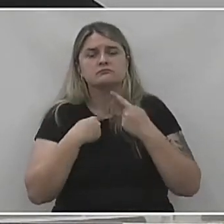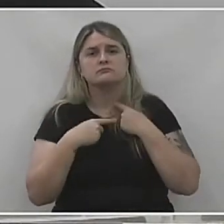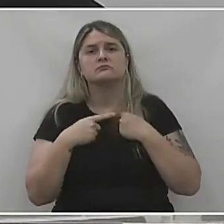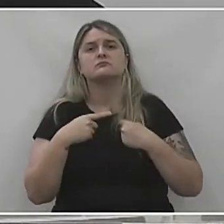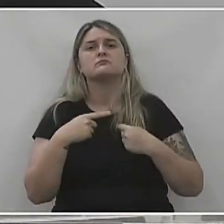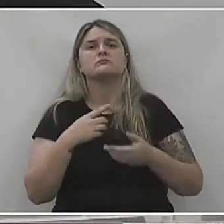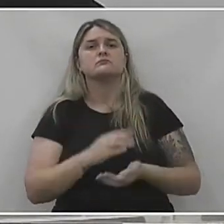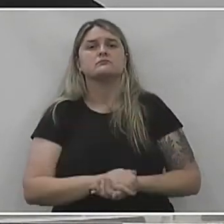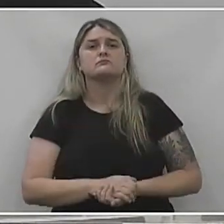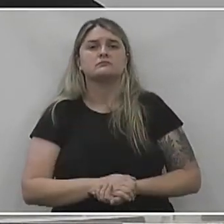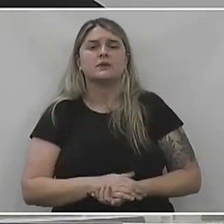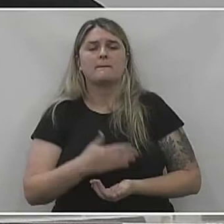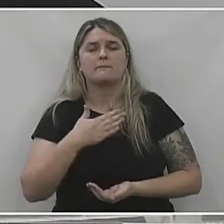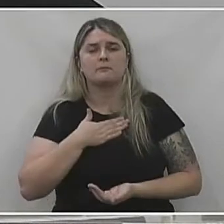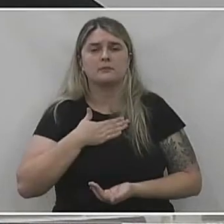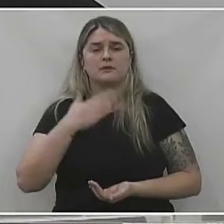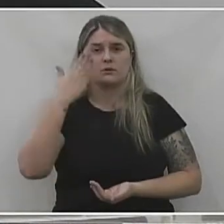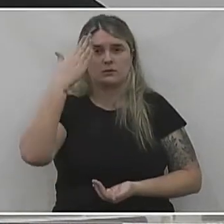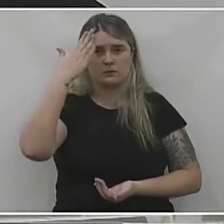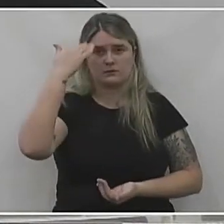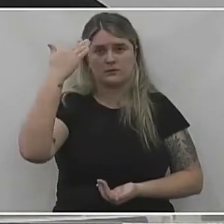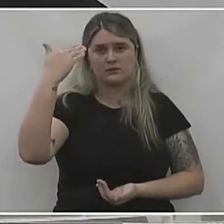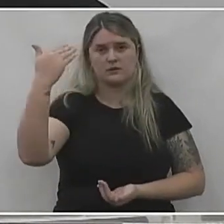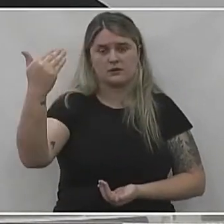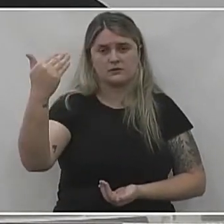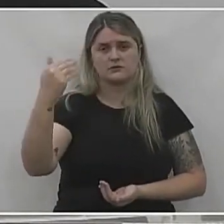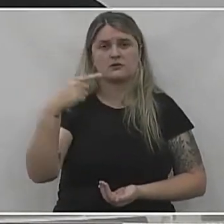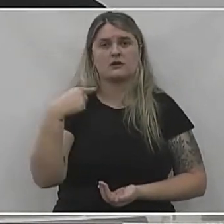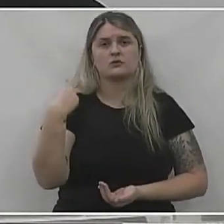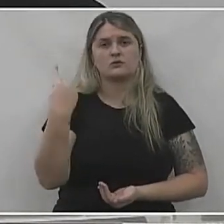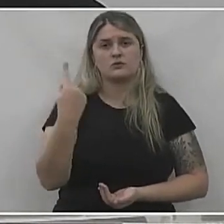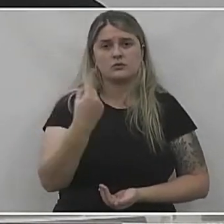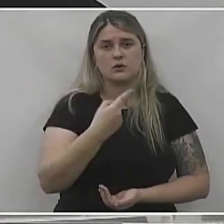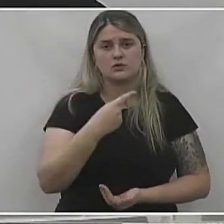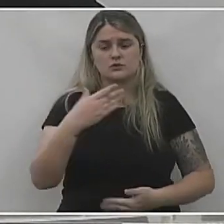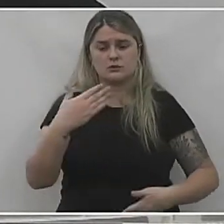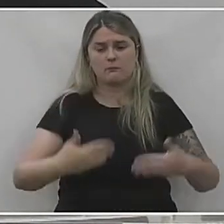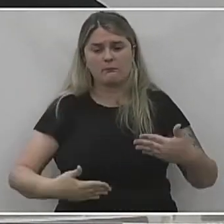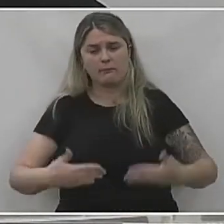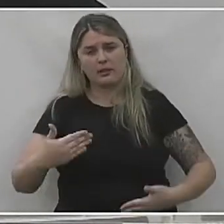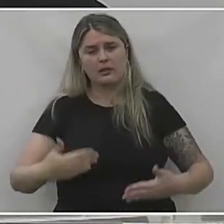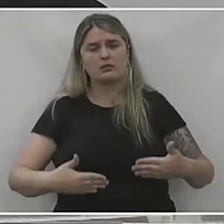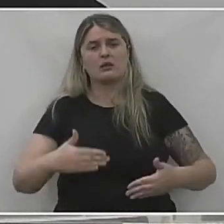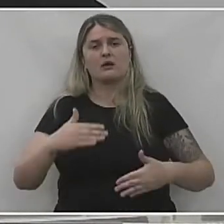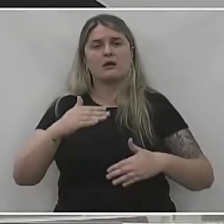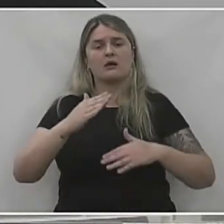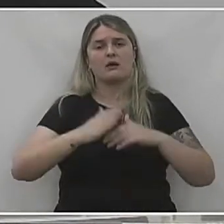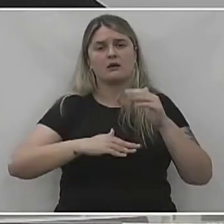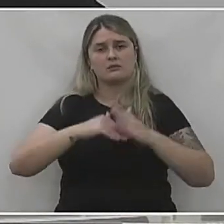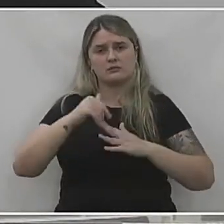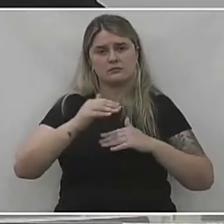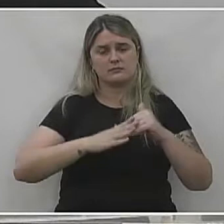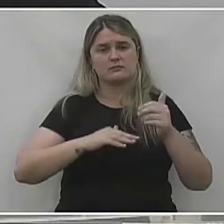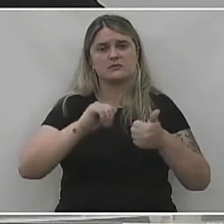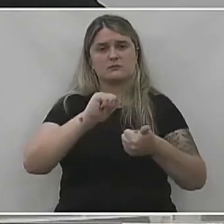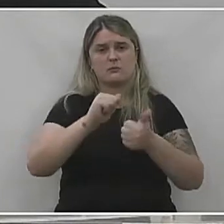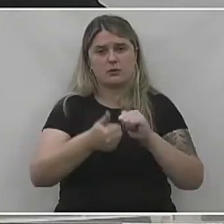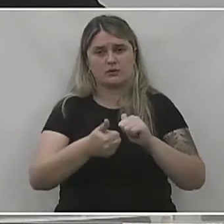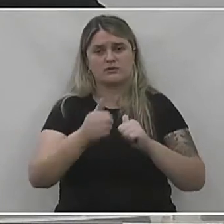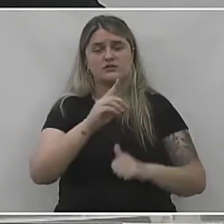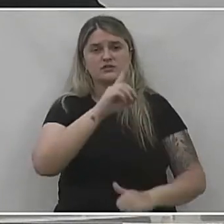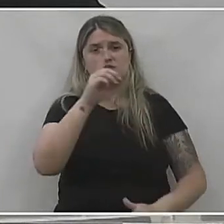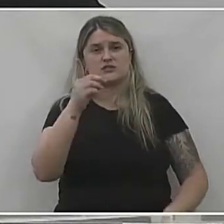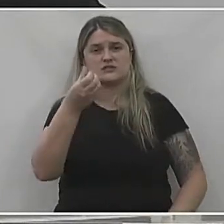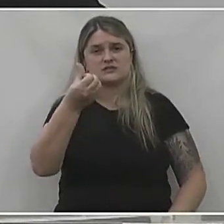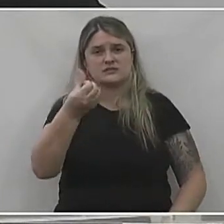desejar a minha homenagem ao nossos para atletas né No próximo dia